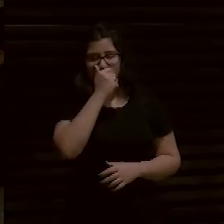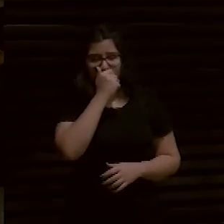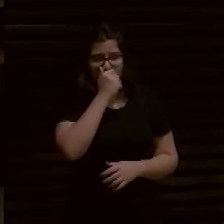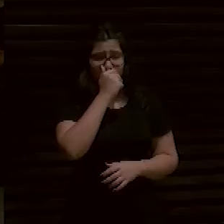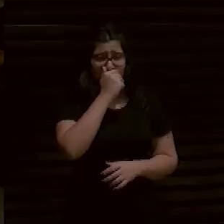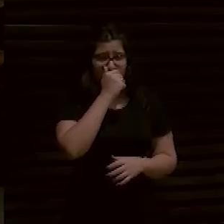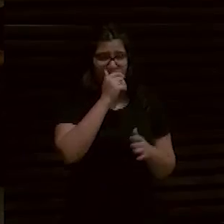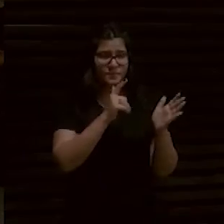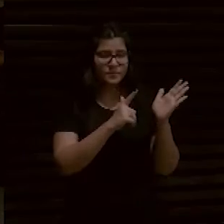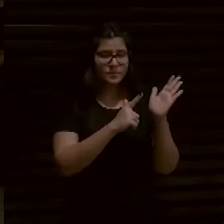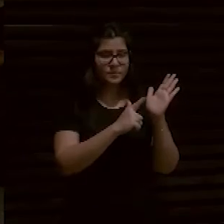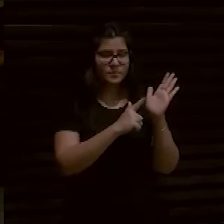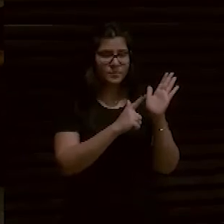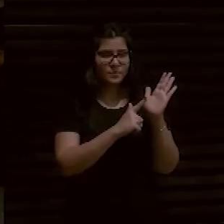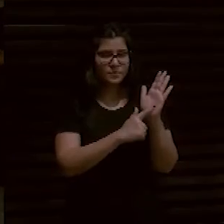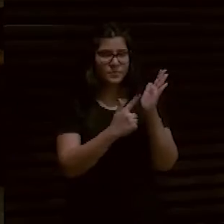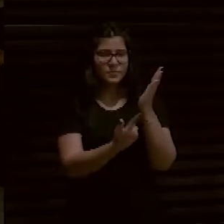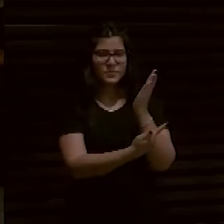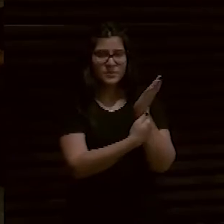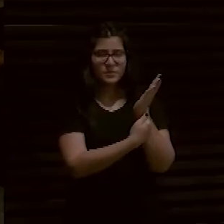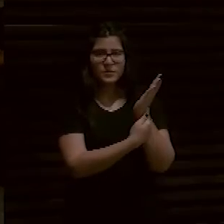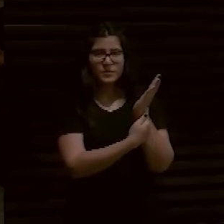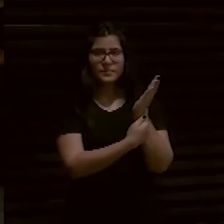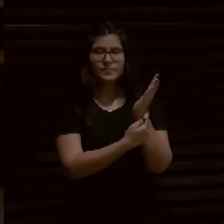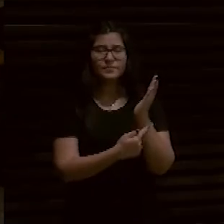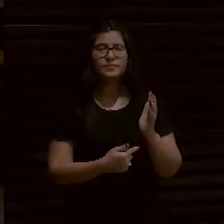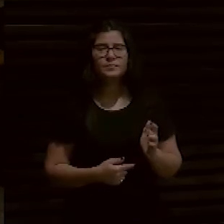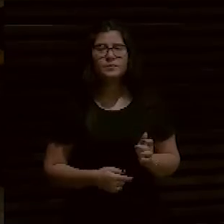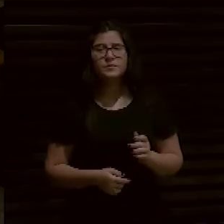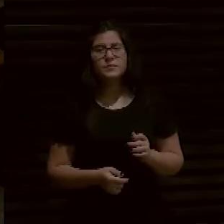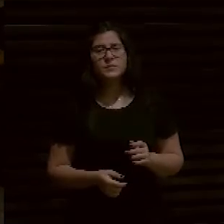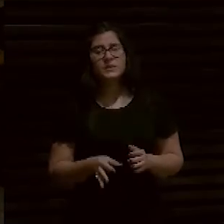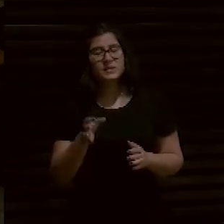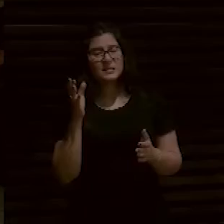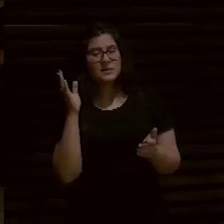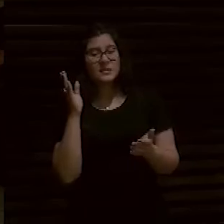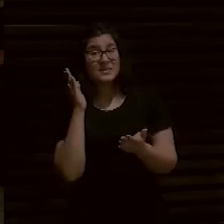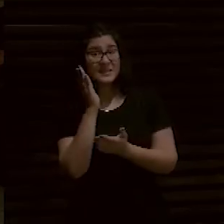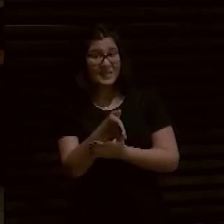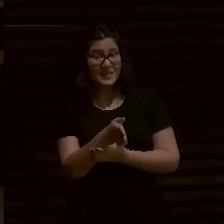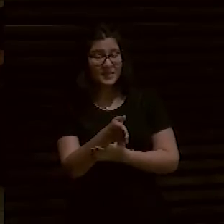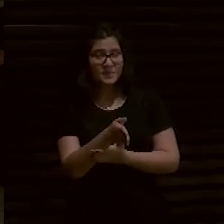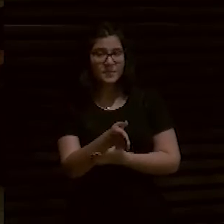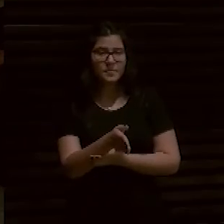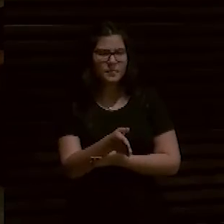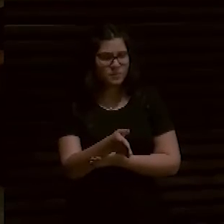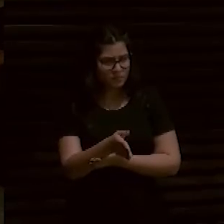que o homem está plantado, deserto ou ribeiro, é certeira tal qual a funda de